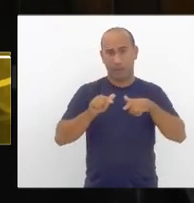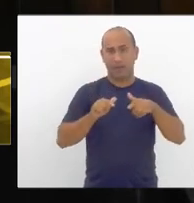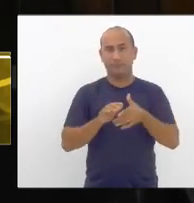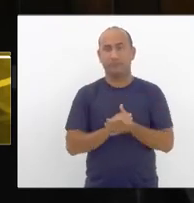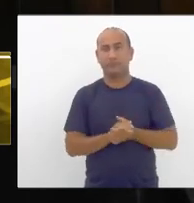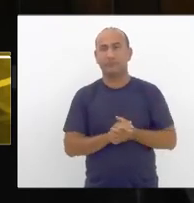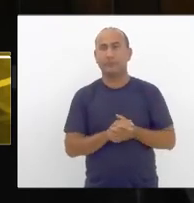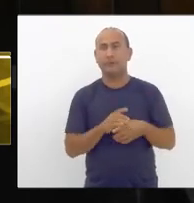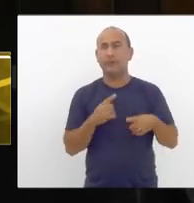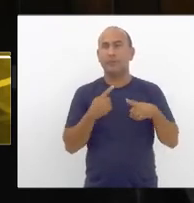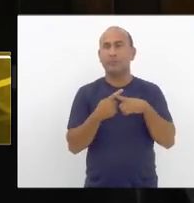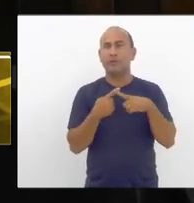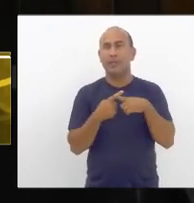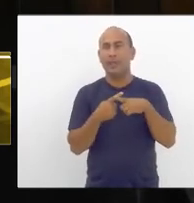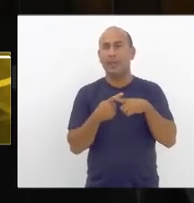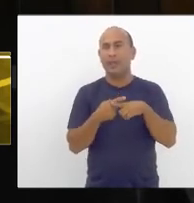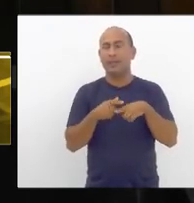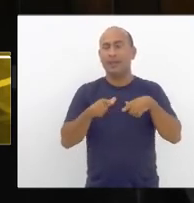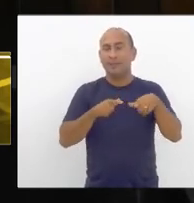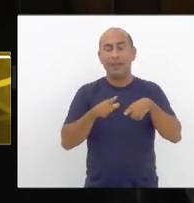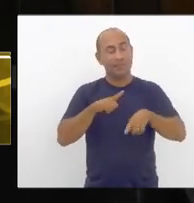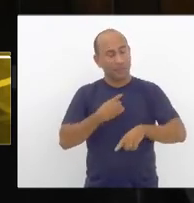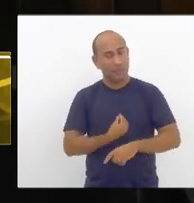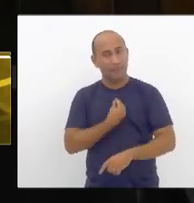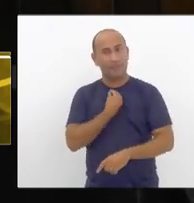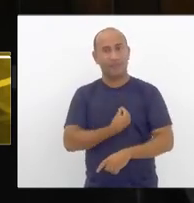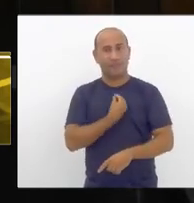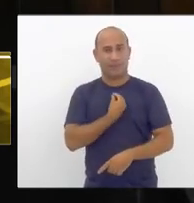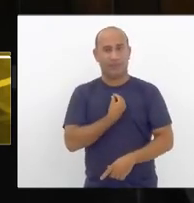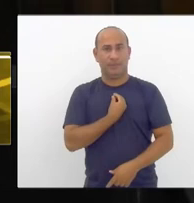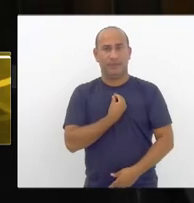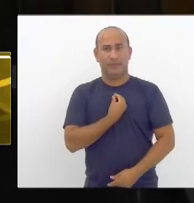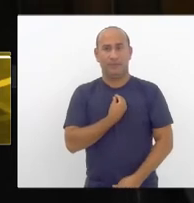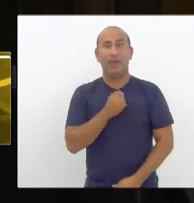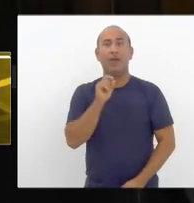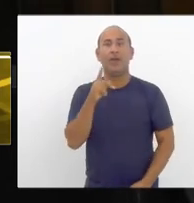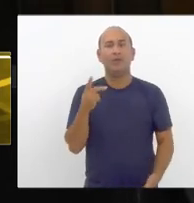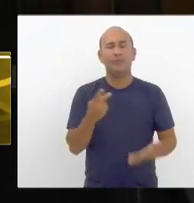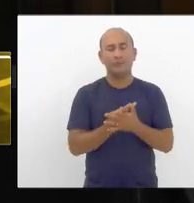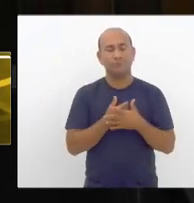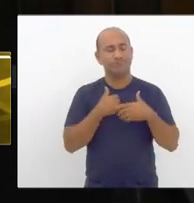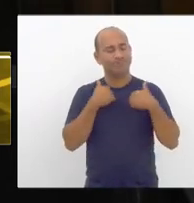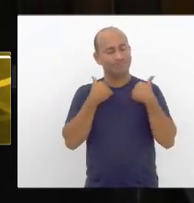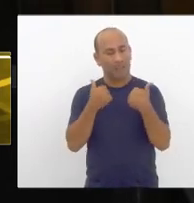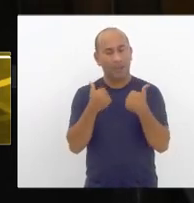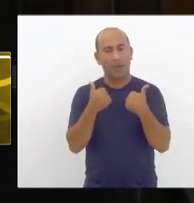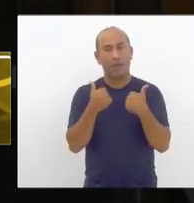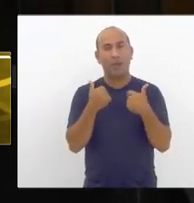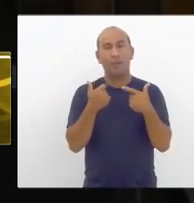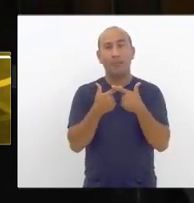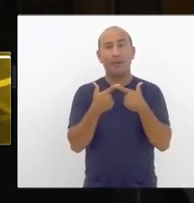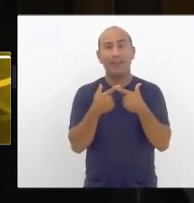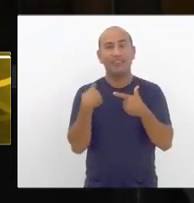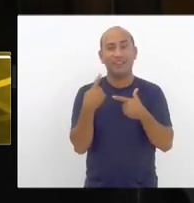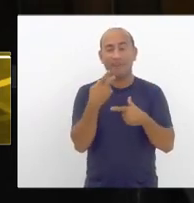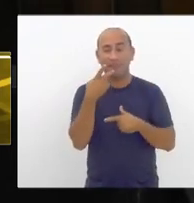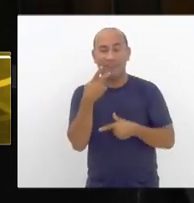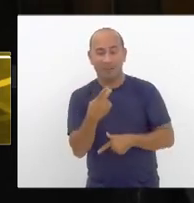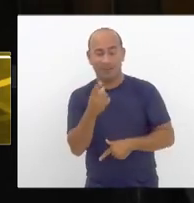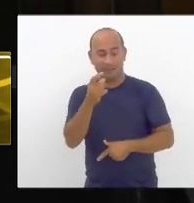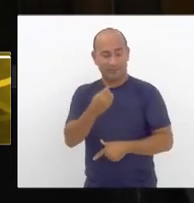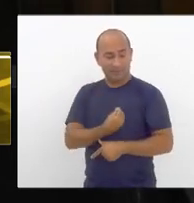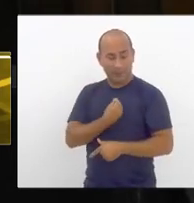porque atrás das empresas a gente tem vidas e aí que a coisa fica bacana porque a gente tá tratando de gente